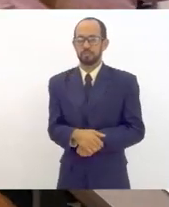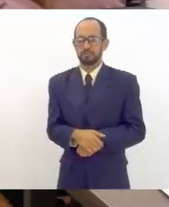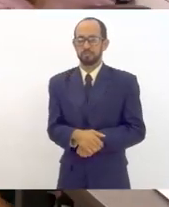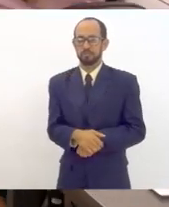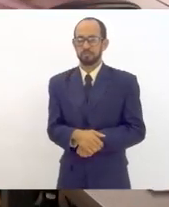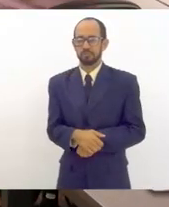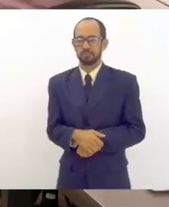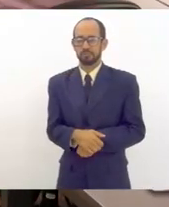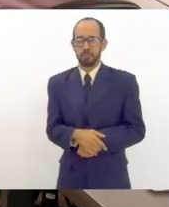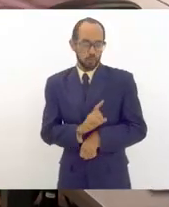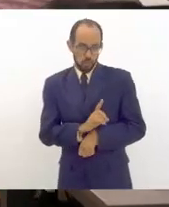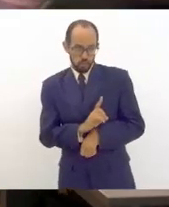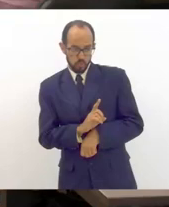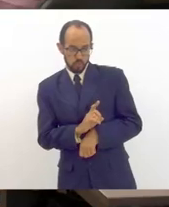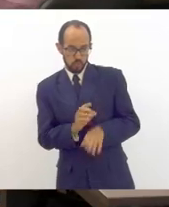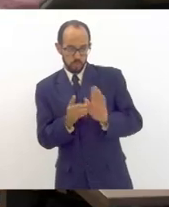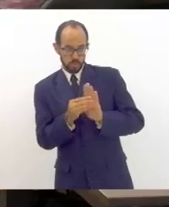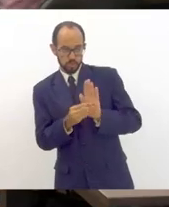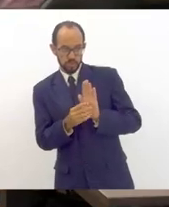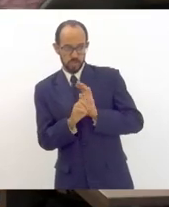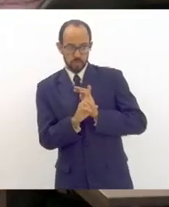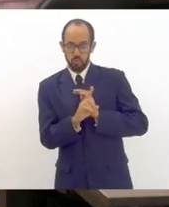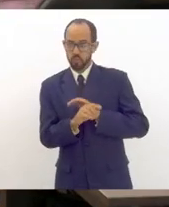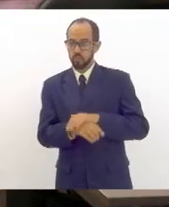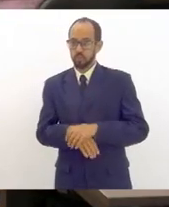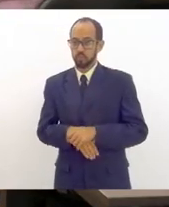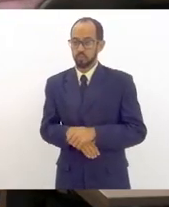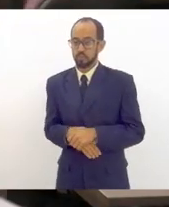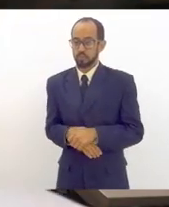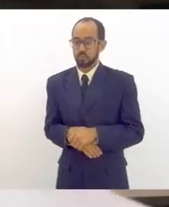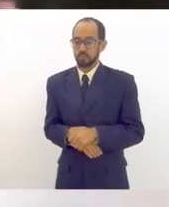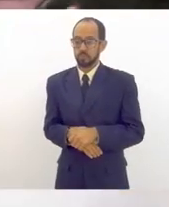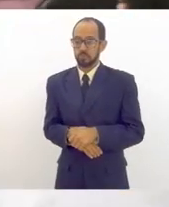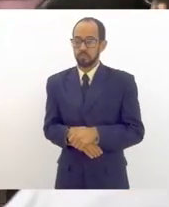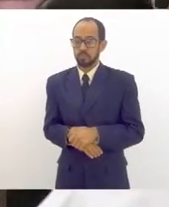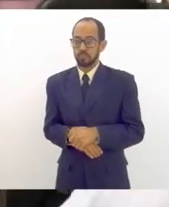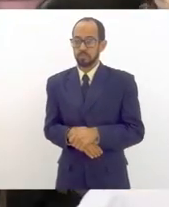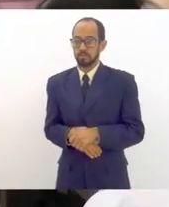Não registra, não? Não registra nada, não, por favor. Tá bom.